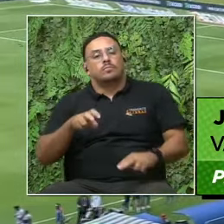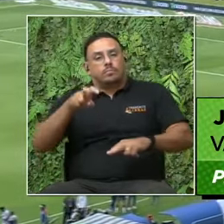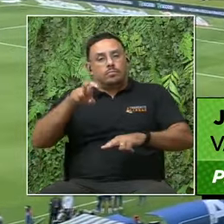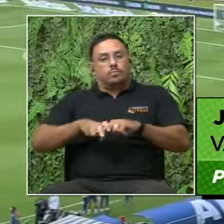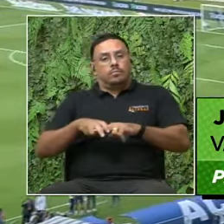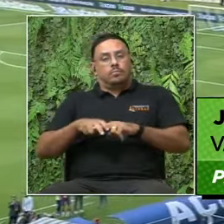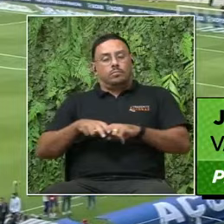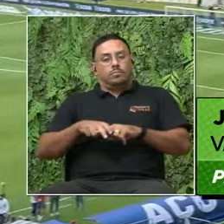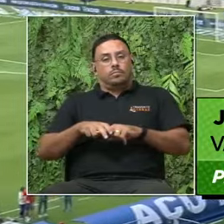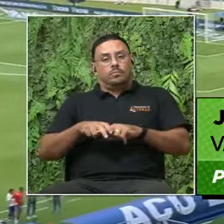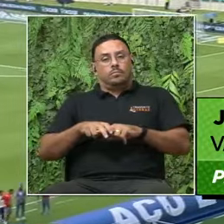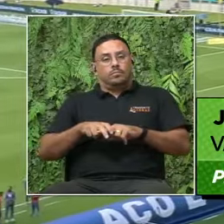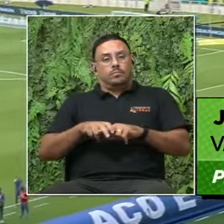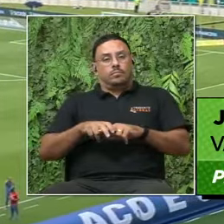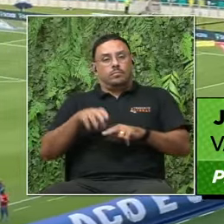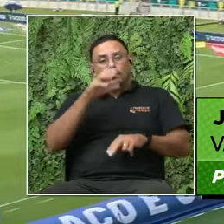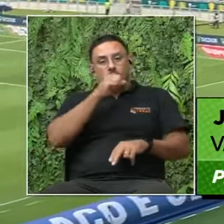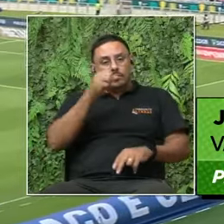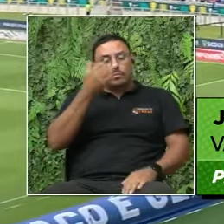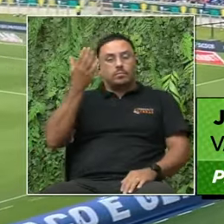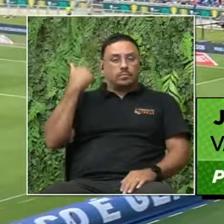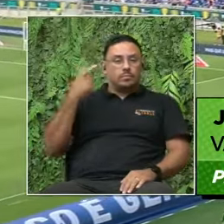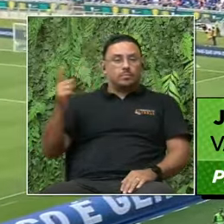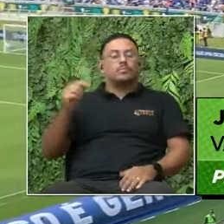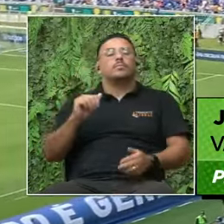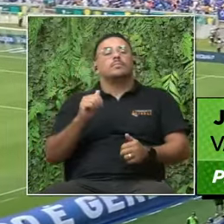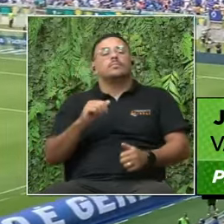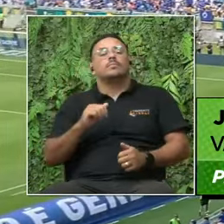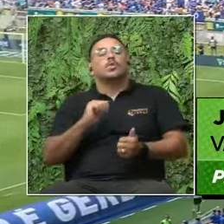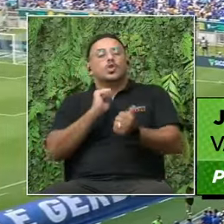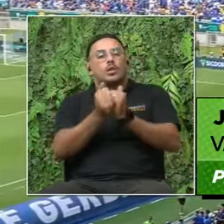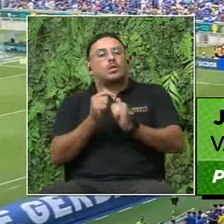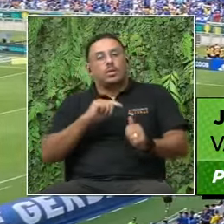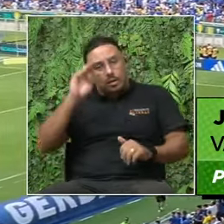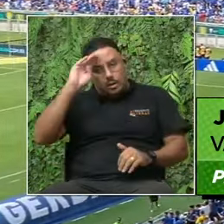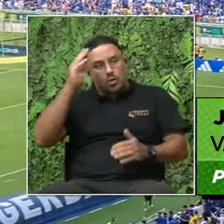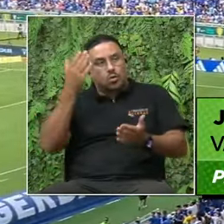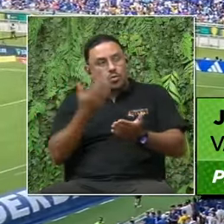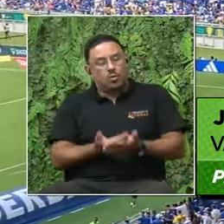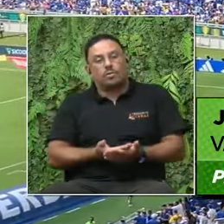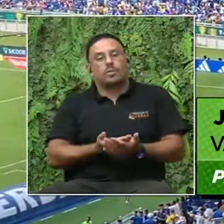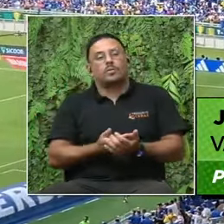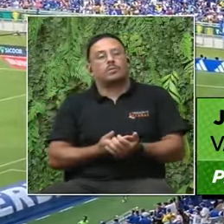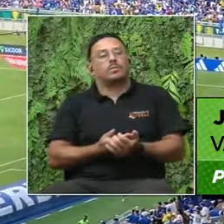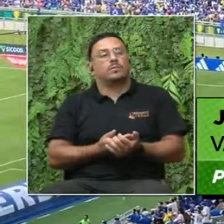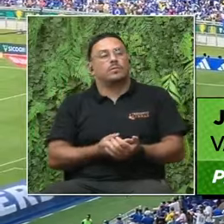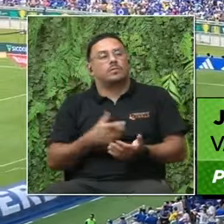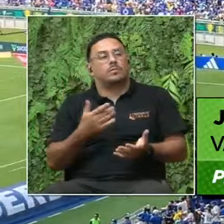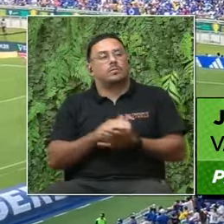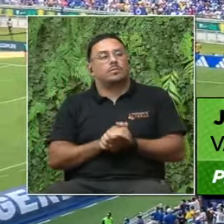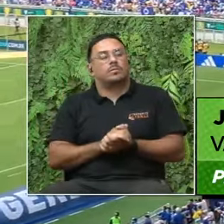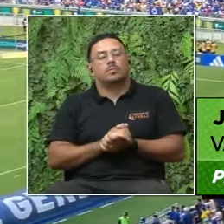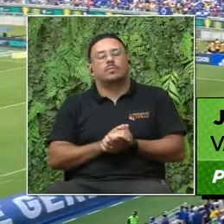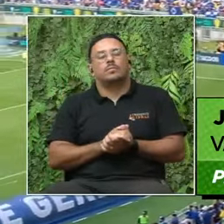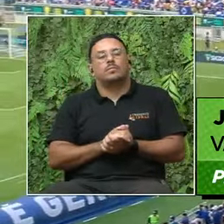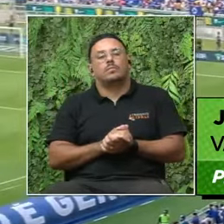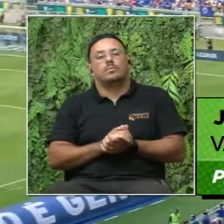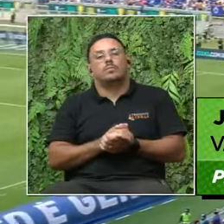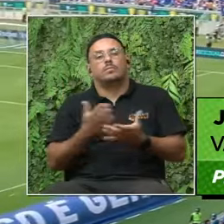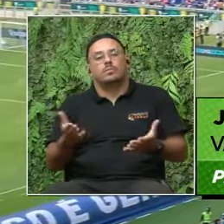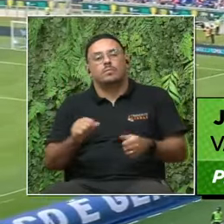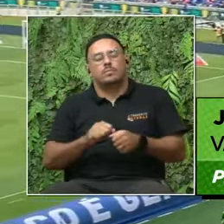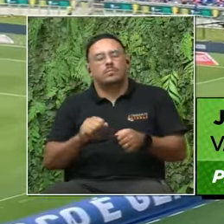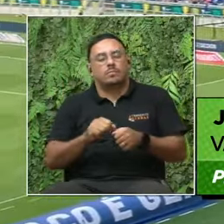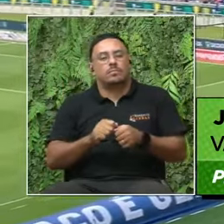última decisão é um jogador na qual ele confia o Zé Ivaldo parece que a sua saída do jogo